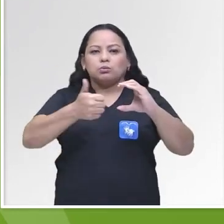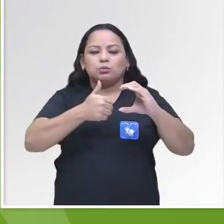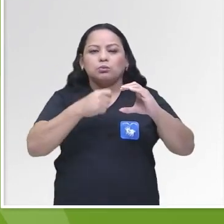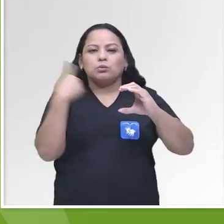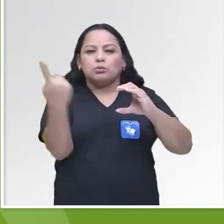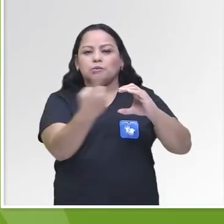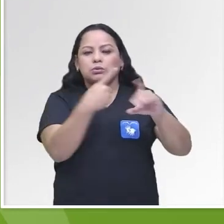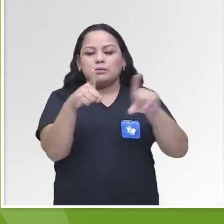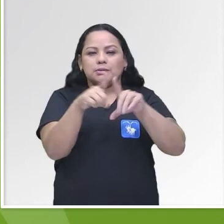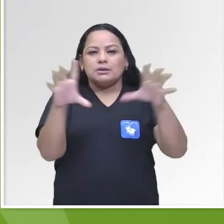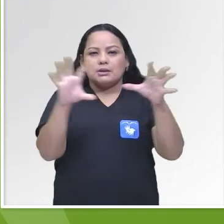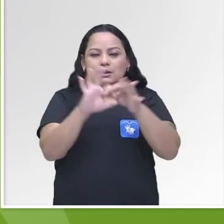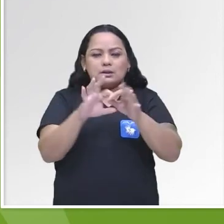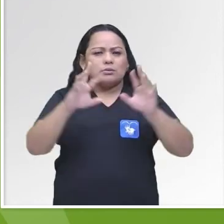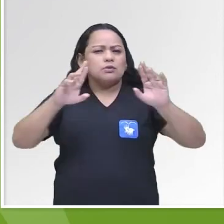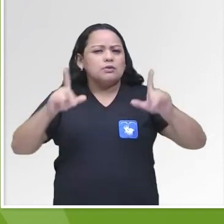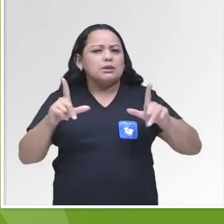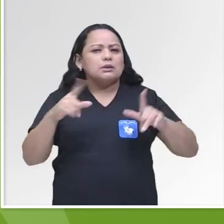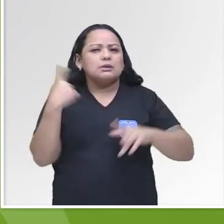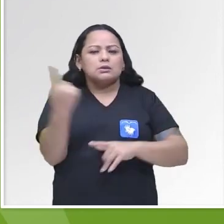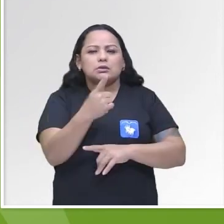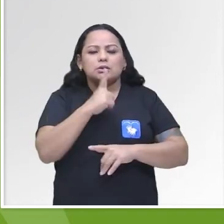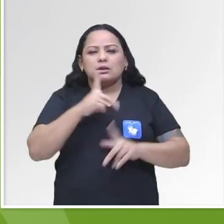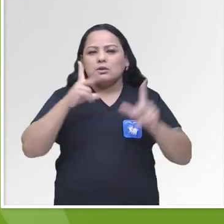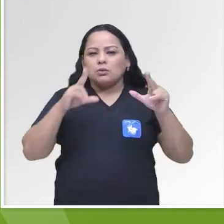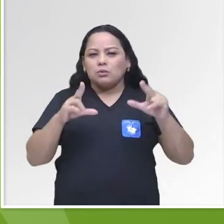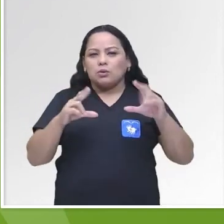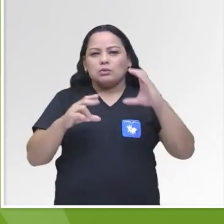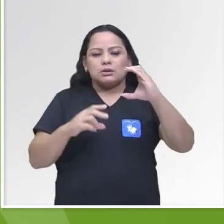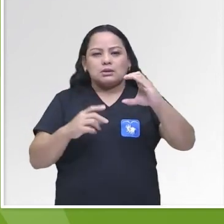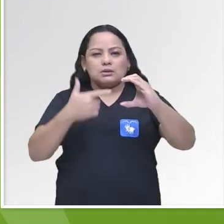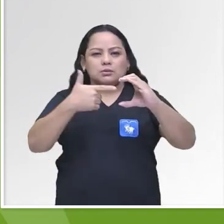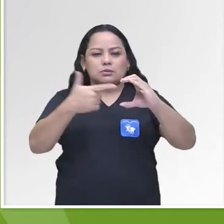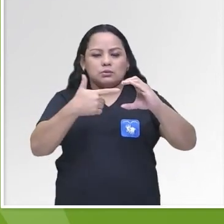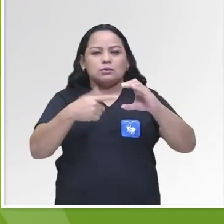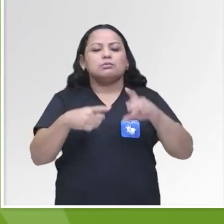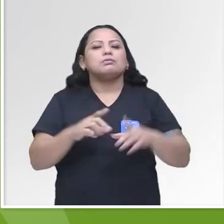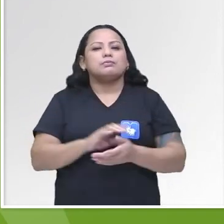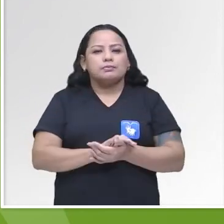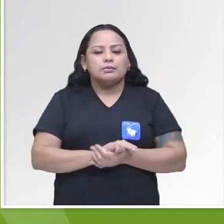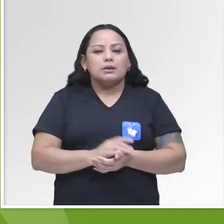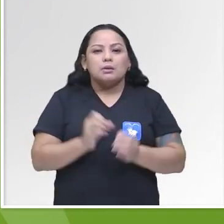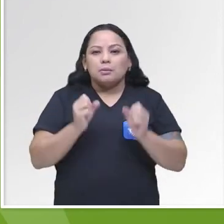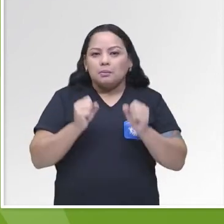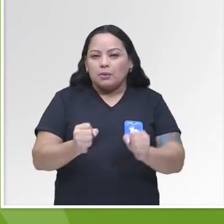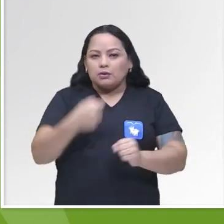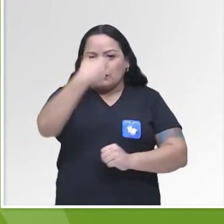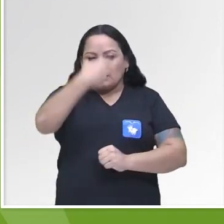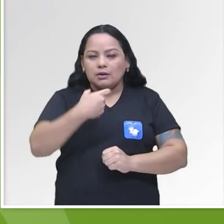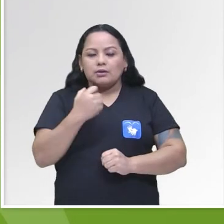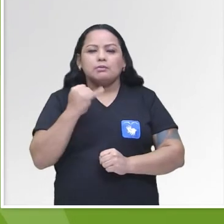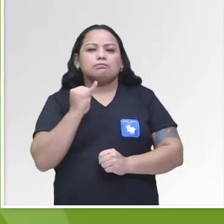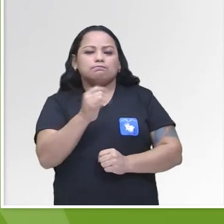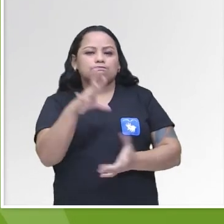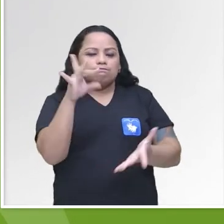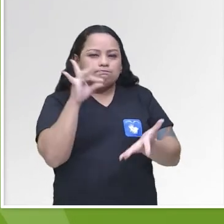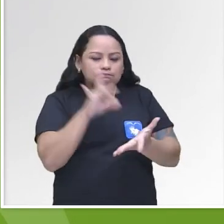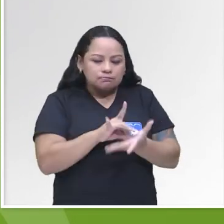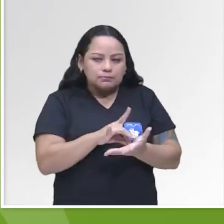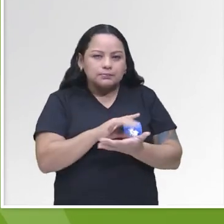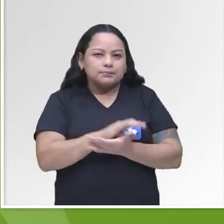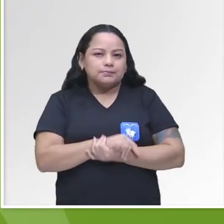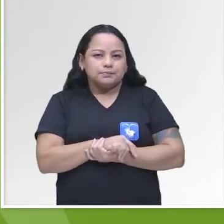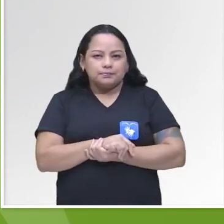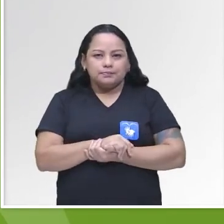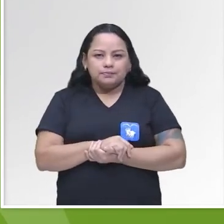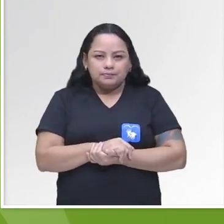tenho ligantes diferentes, assim como no carbono 2. Então, eu posso afirmar